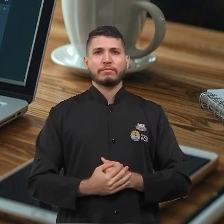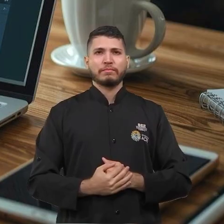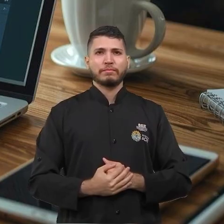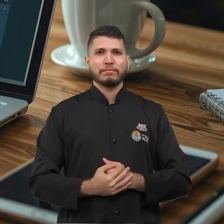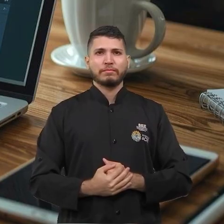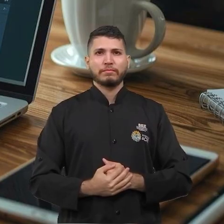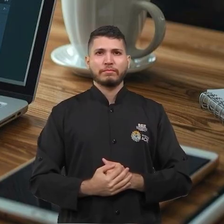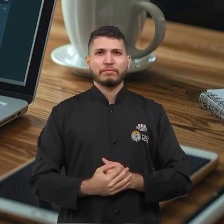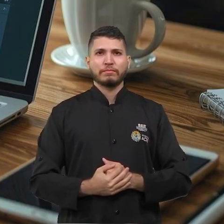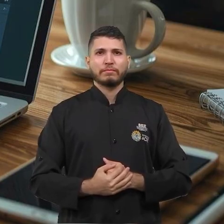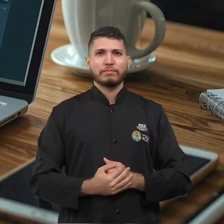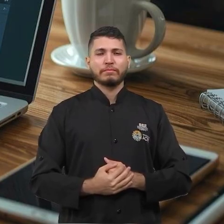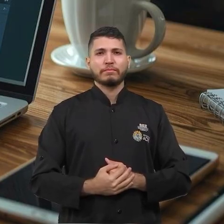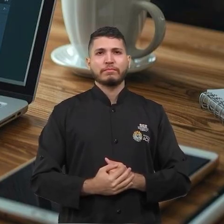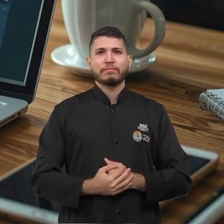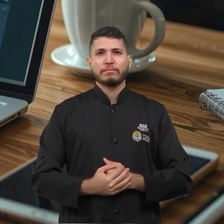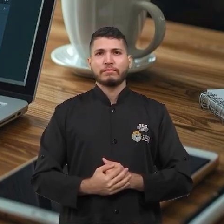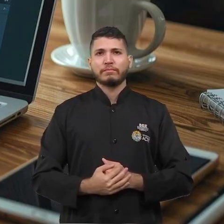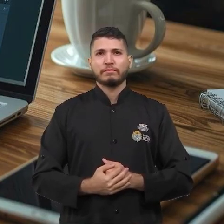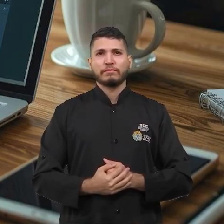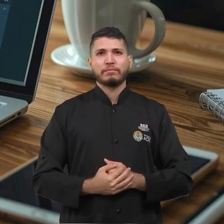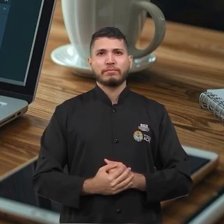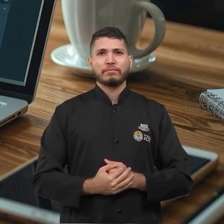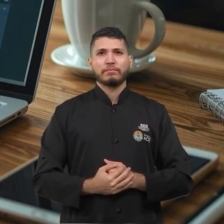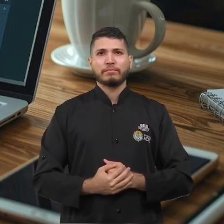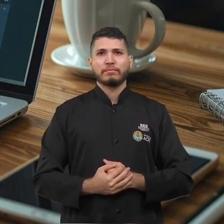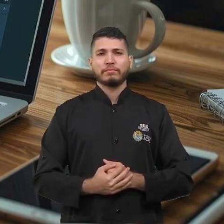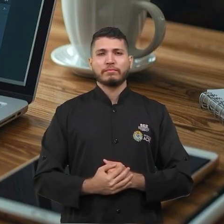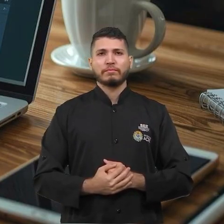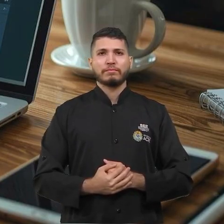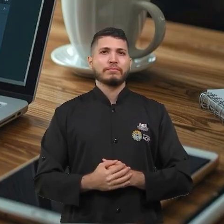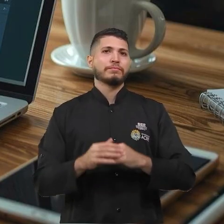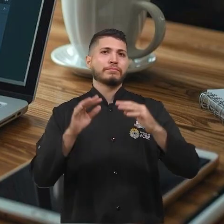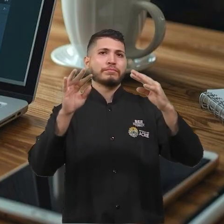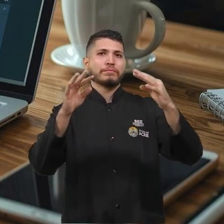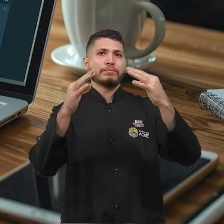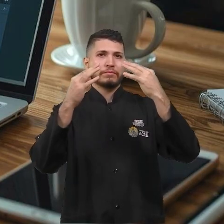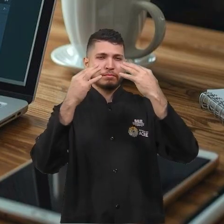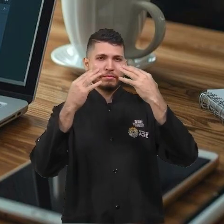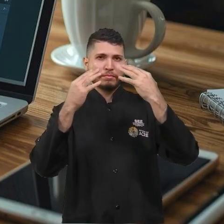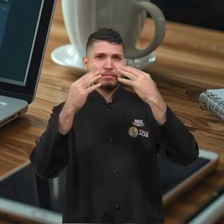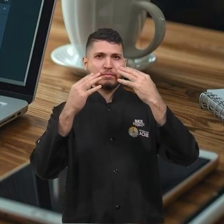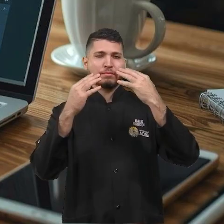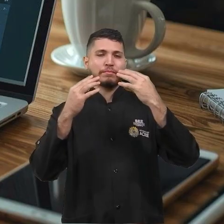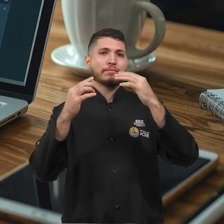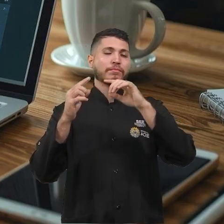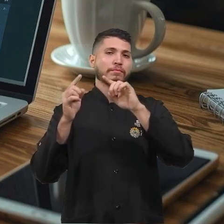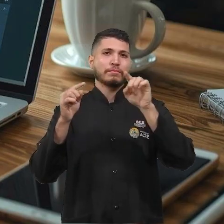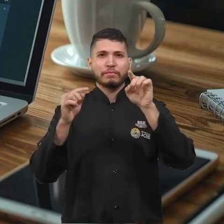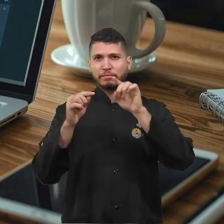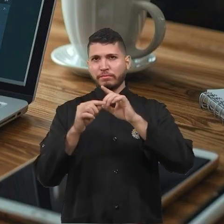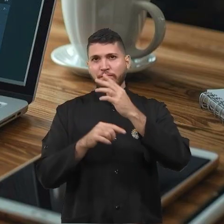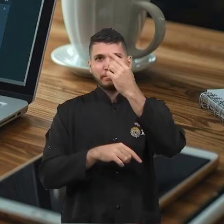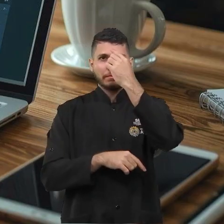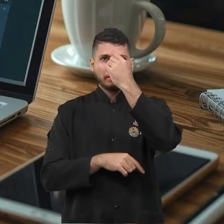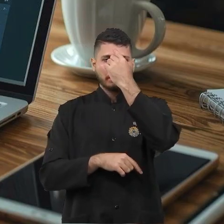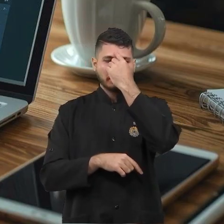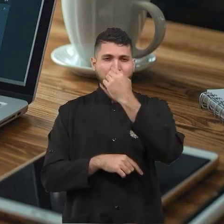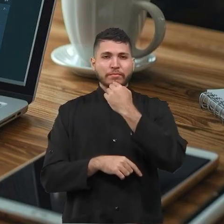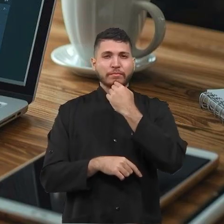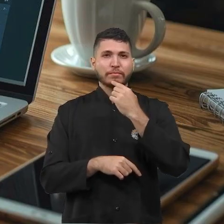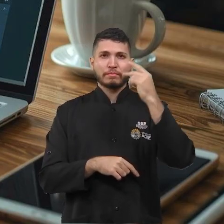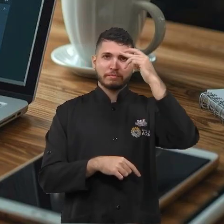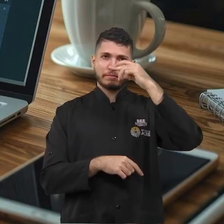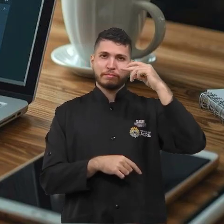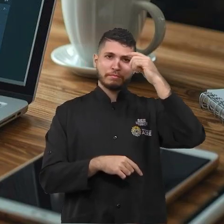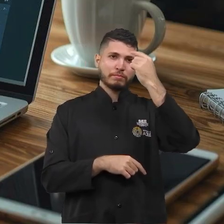de comunicação. Agora, quero chamar a atenção de vocês para observar a imagem. Percebam que a pessoa está